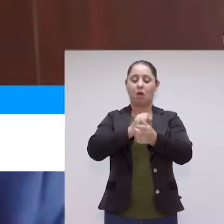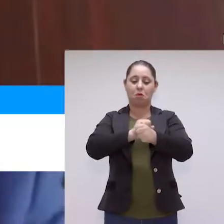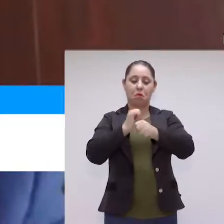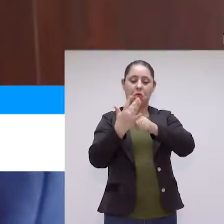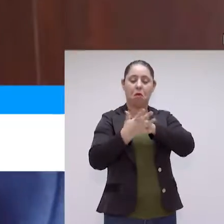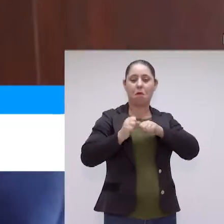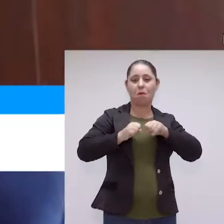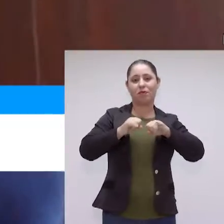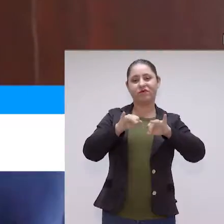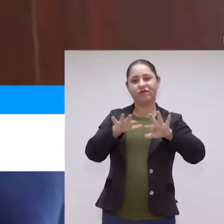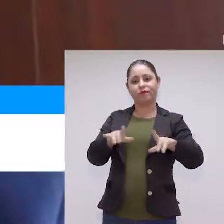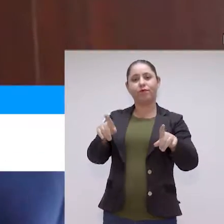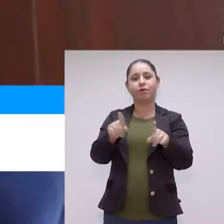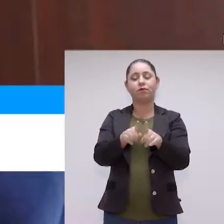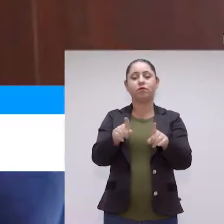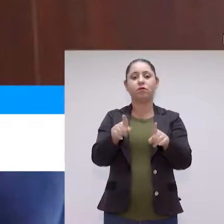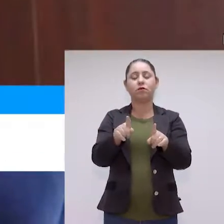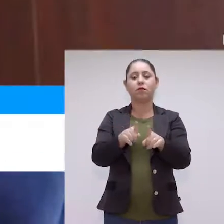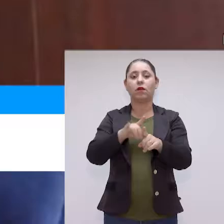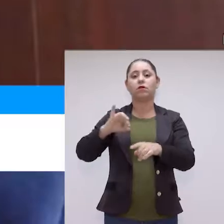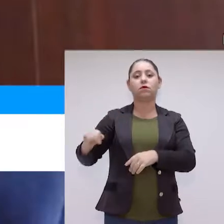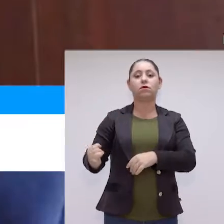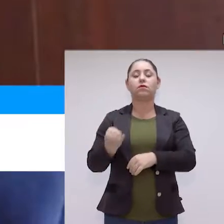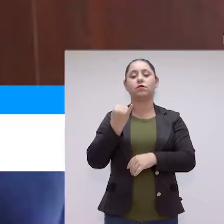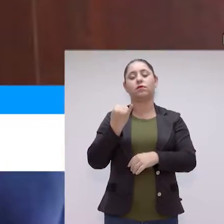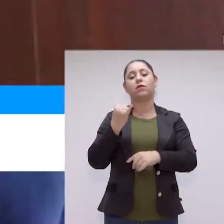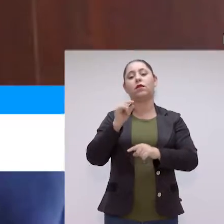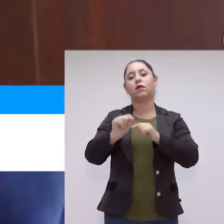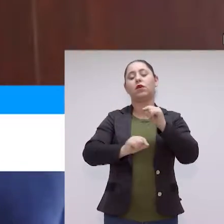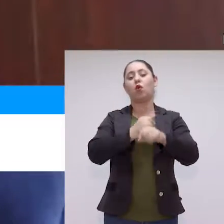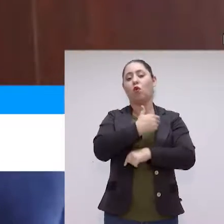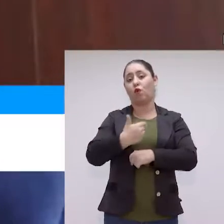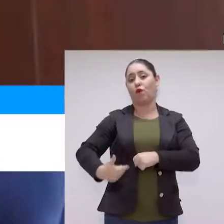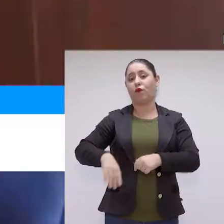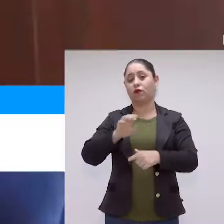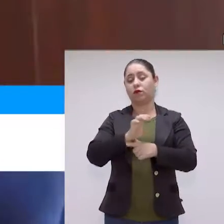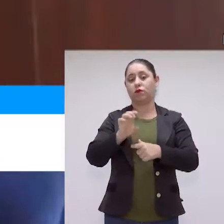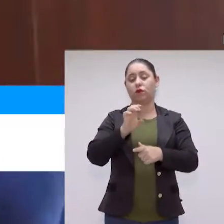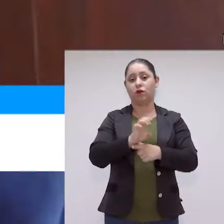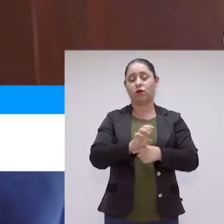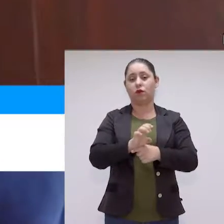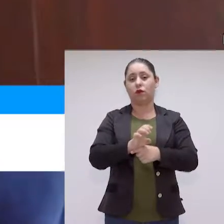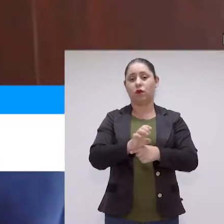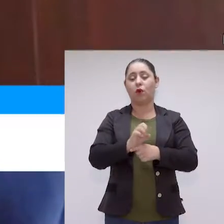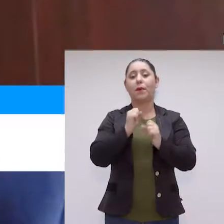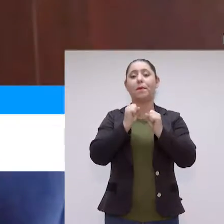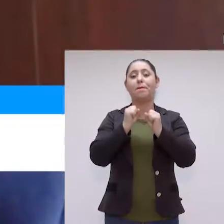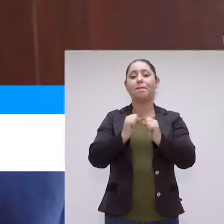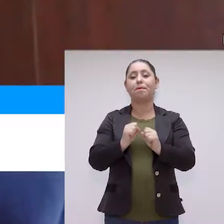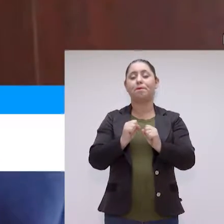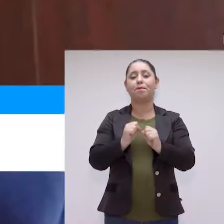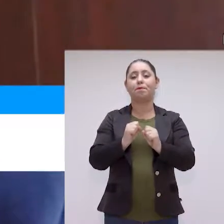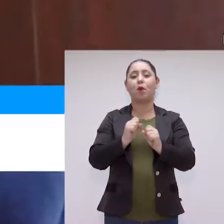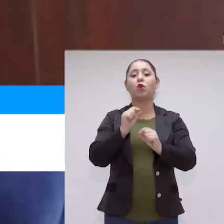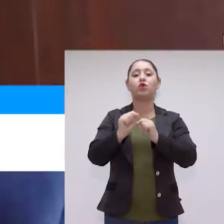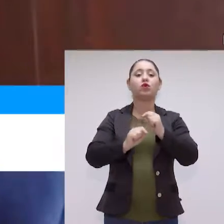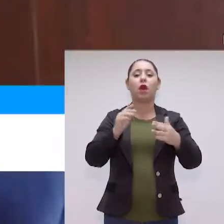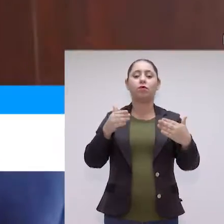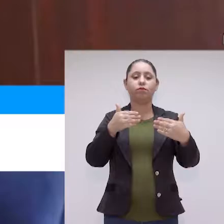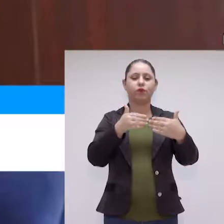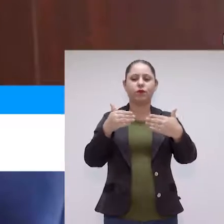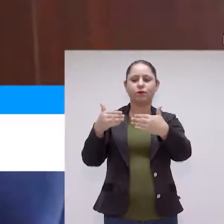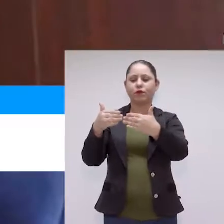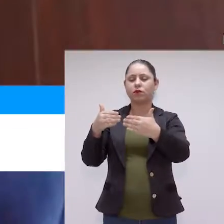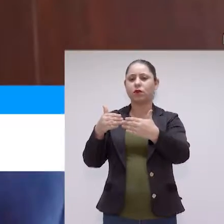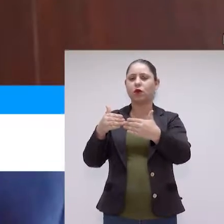impostos pela pandemia e também a oportunidade de dar ao governo do estado a possibilidade de